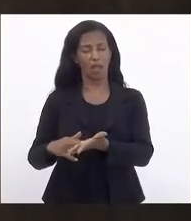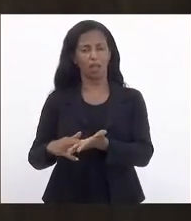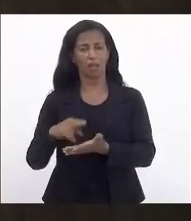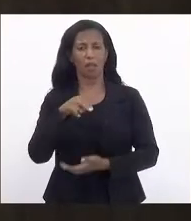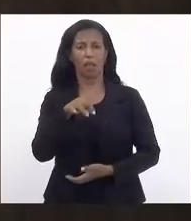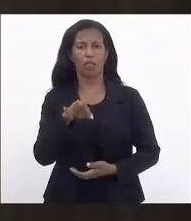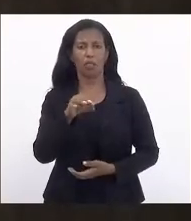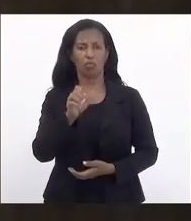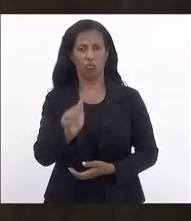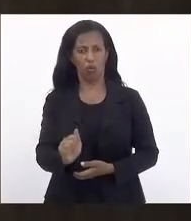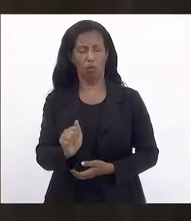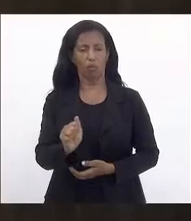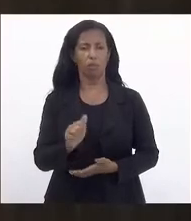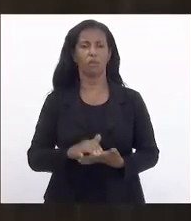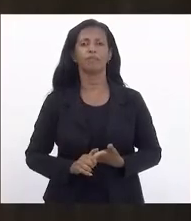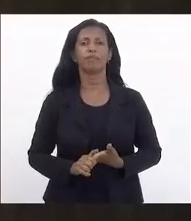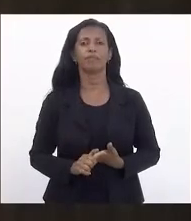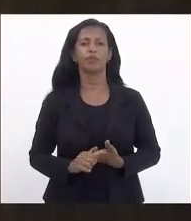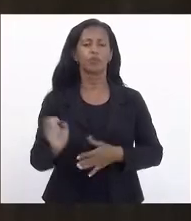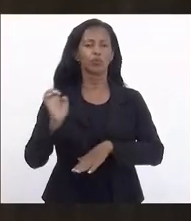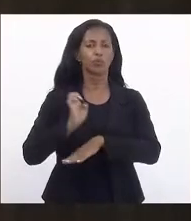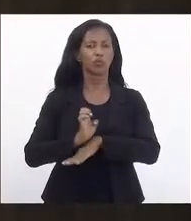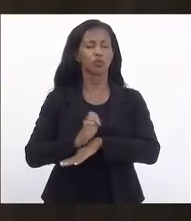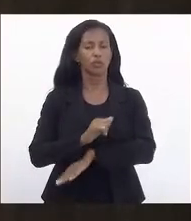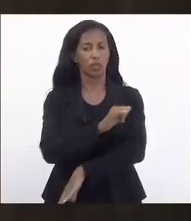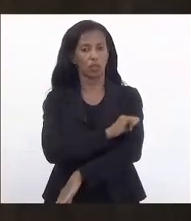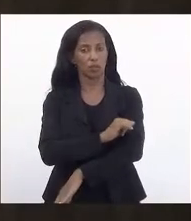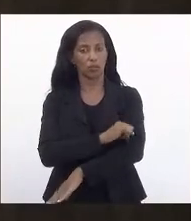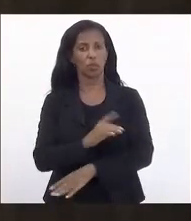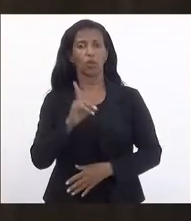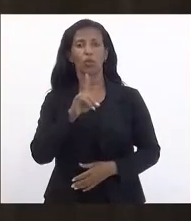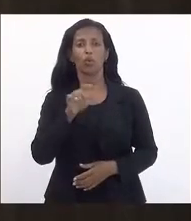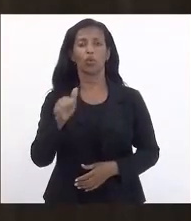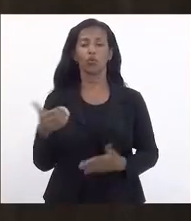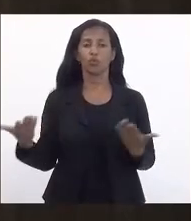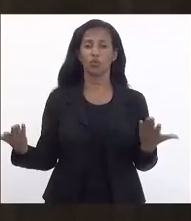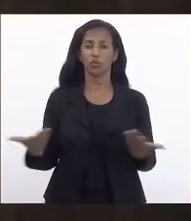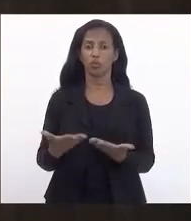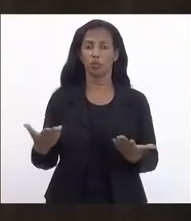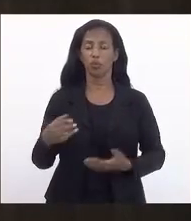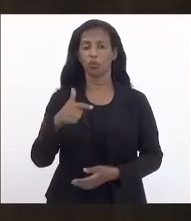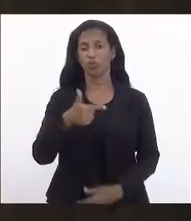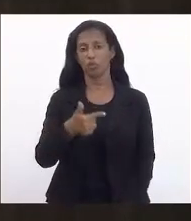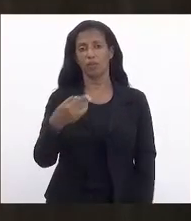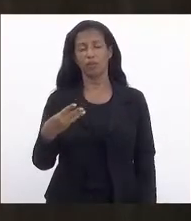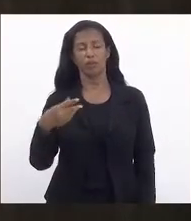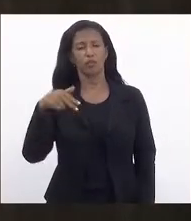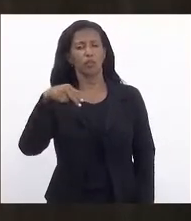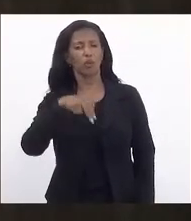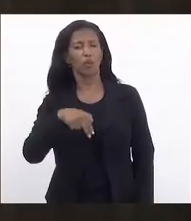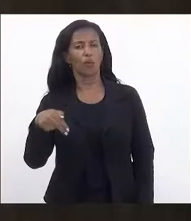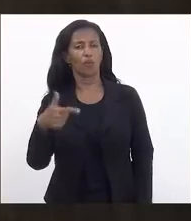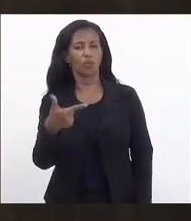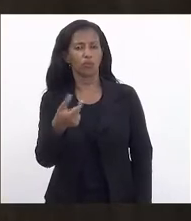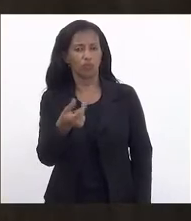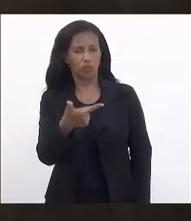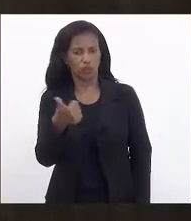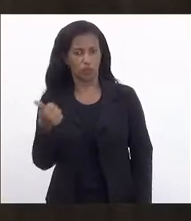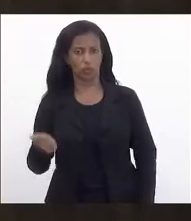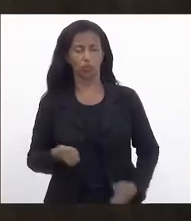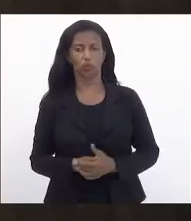da Federação de Favelas do Estado do Rio de Janeiro datado com o dia de hoje 23 de novembro de 2021